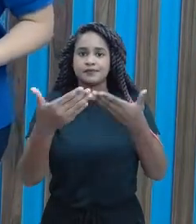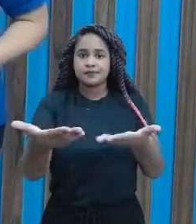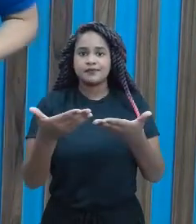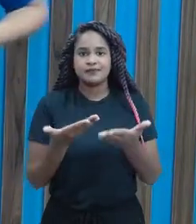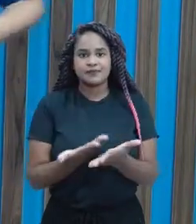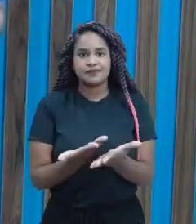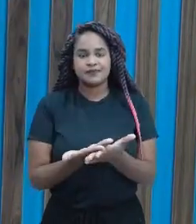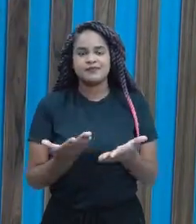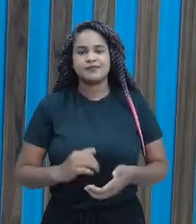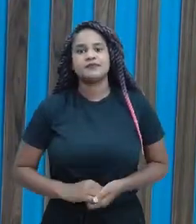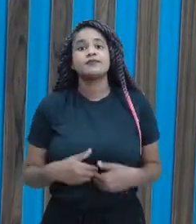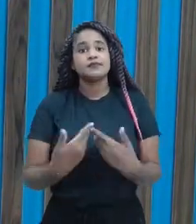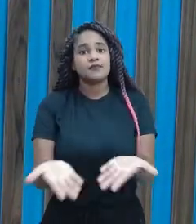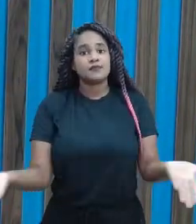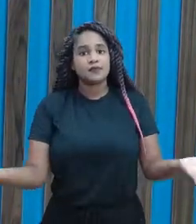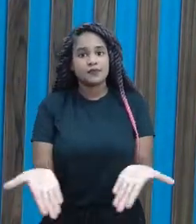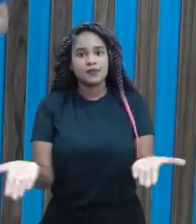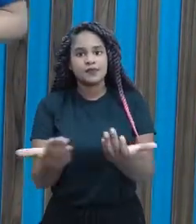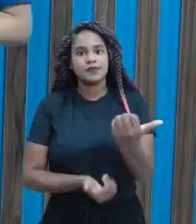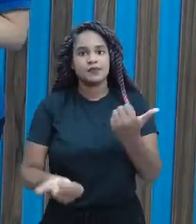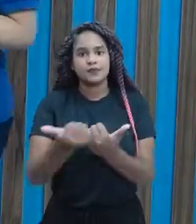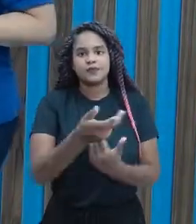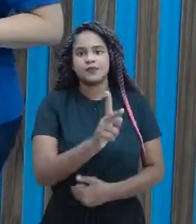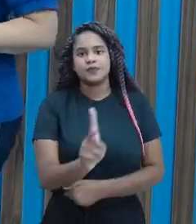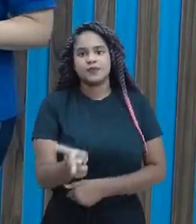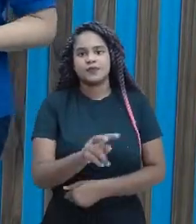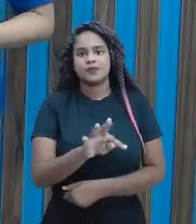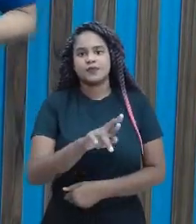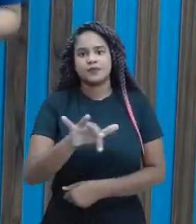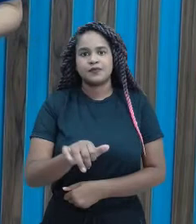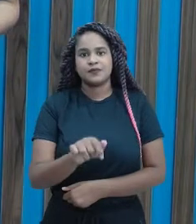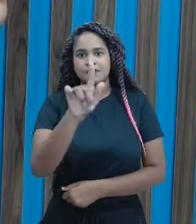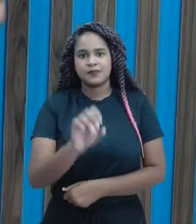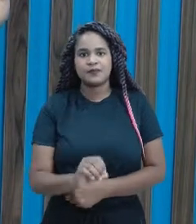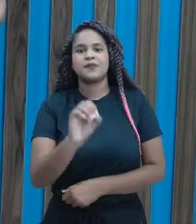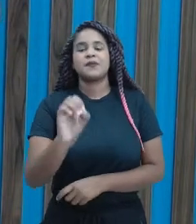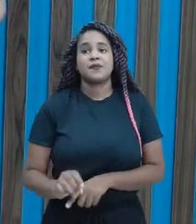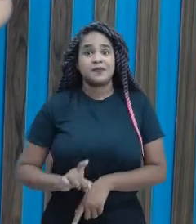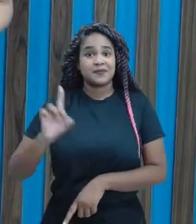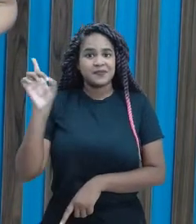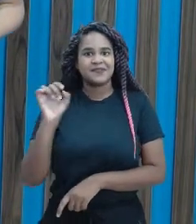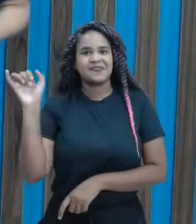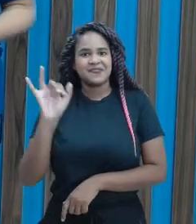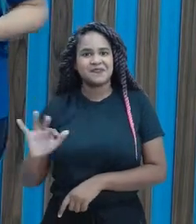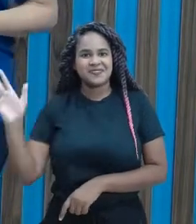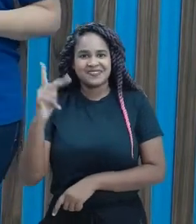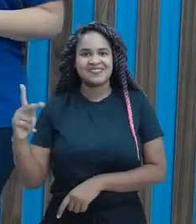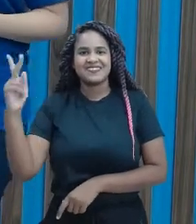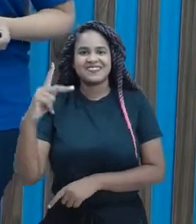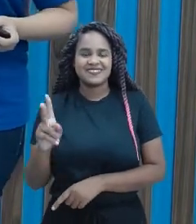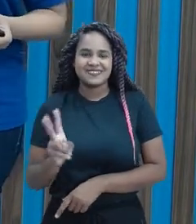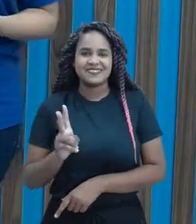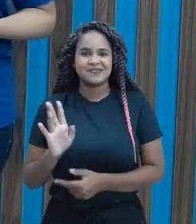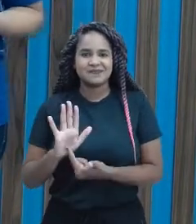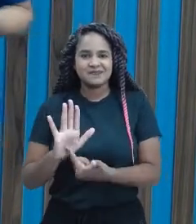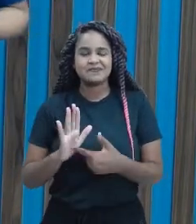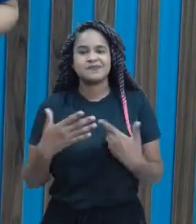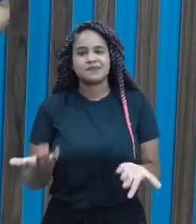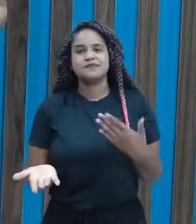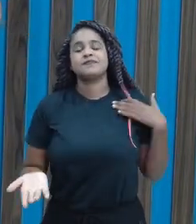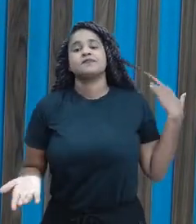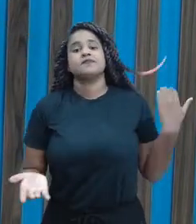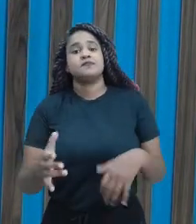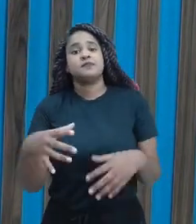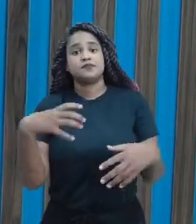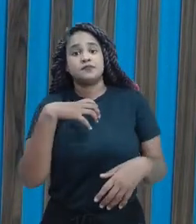bem-vindos à nossa aula. Hoje eu estou substituindo aqui o professor Tiago, que vai aparecer nos emojis me ajudando, tá certo? Então, gente, o formato da